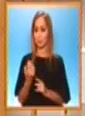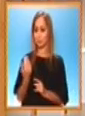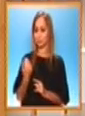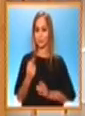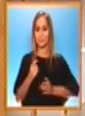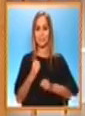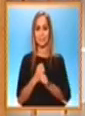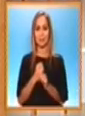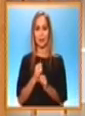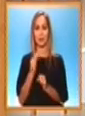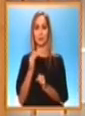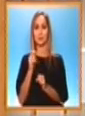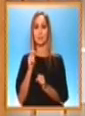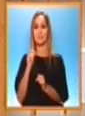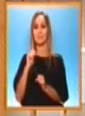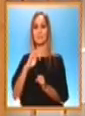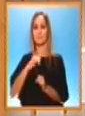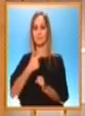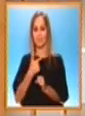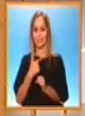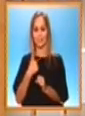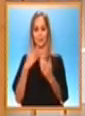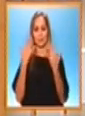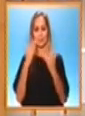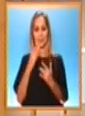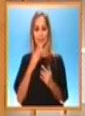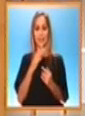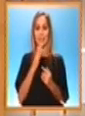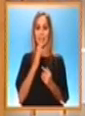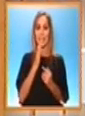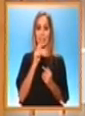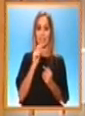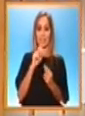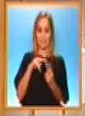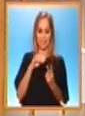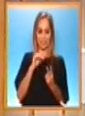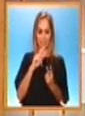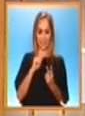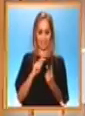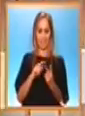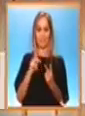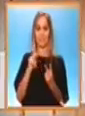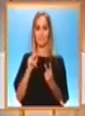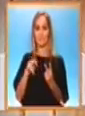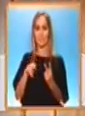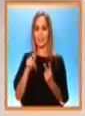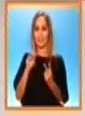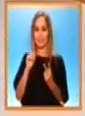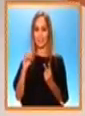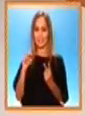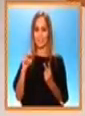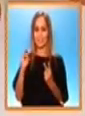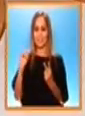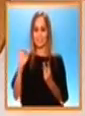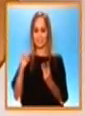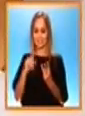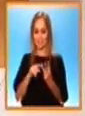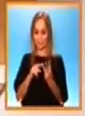produção dos irmãos Faiça. Um forte aplauso para Henrique Faiça, Vanessa Silva, Daniel Galvão e Walter Mira.